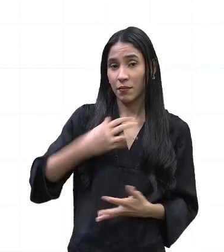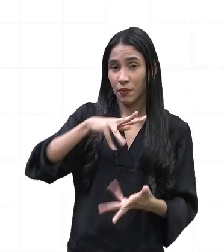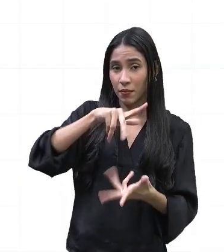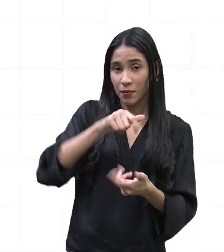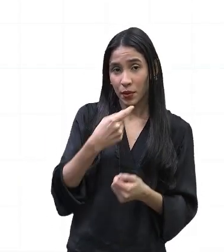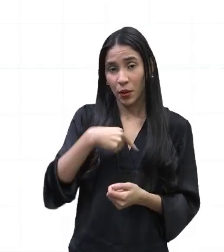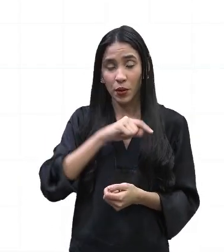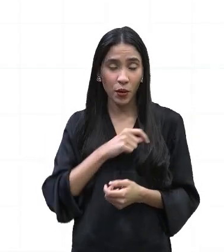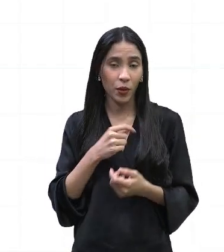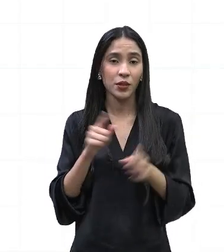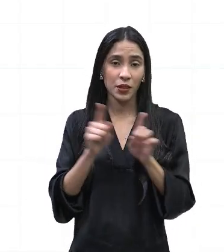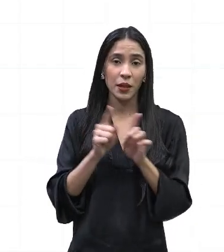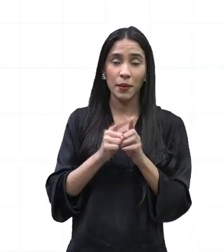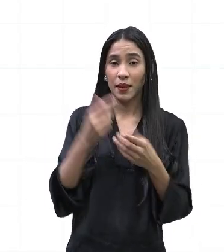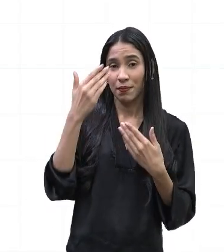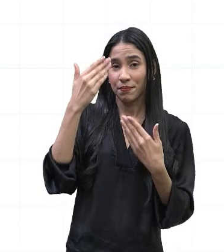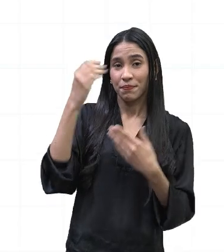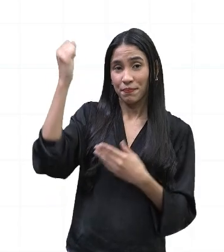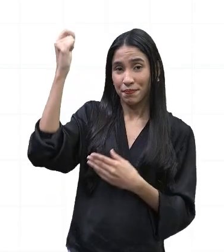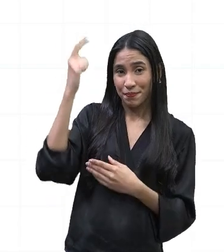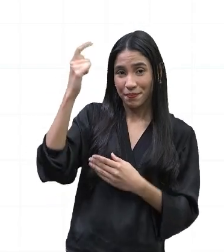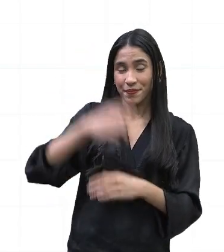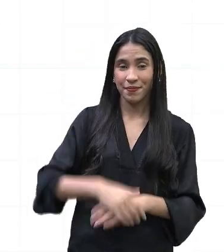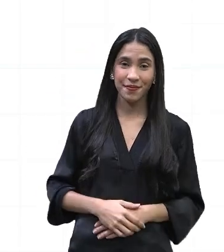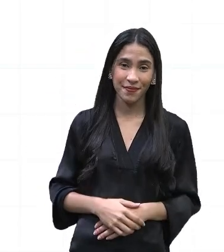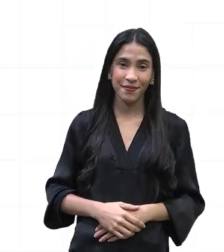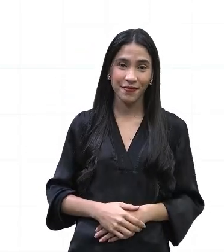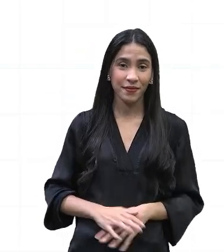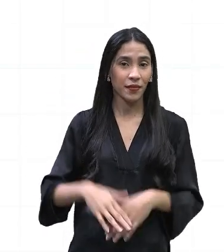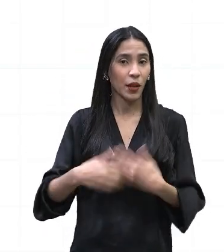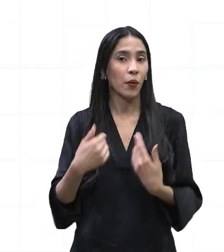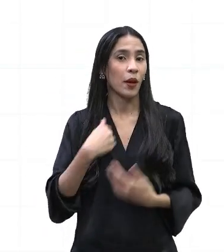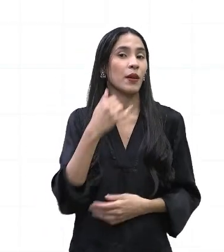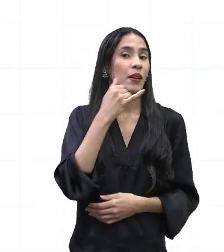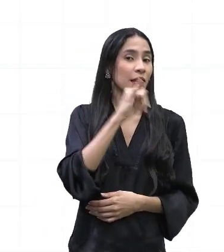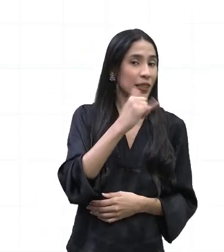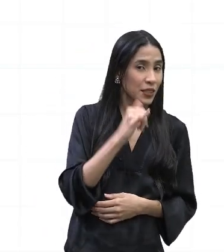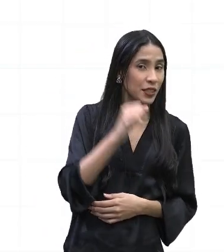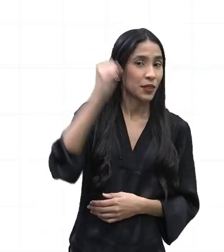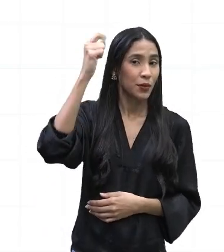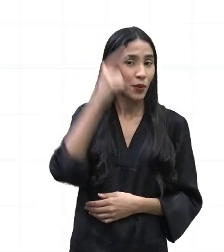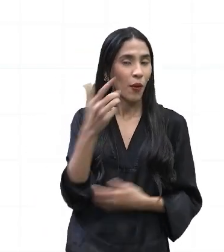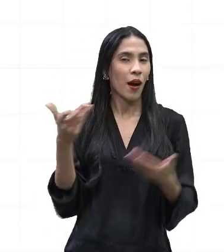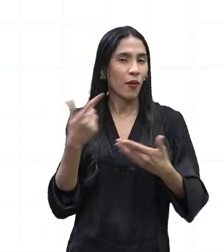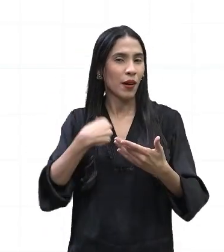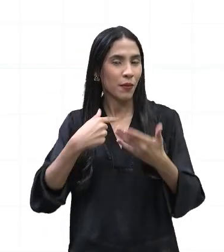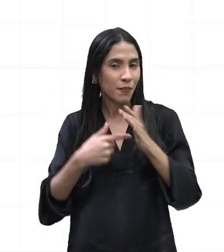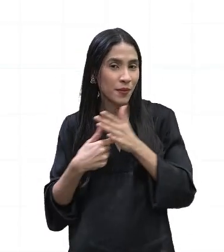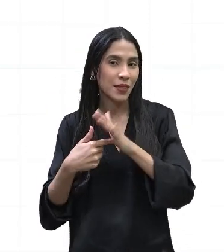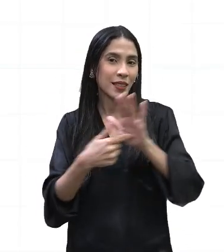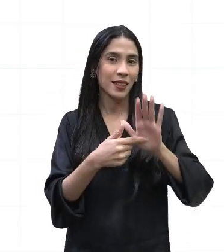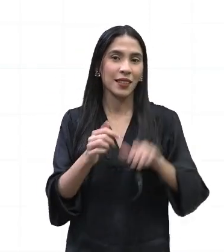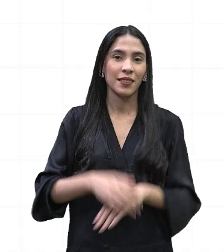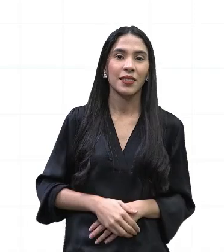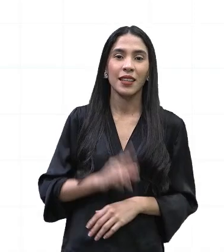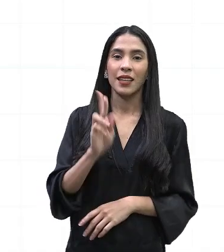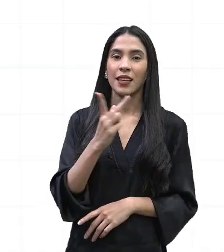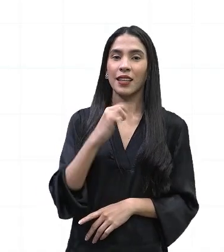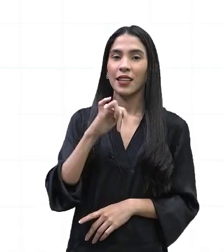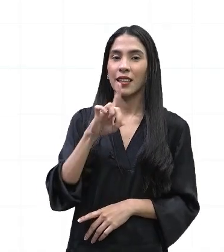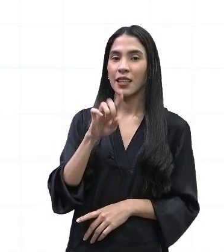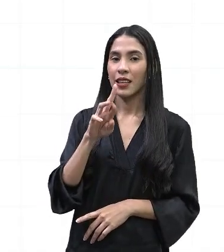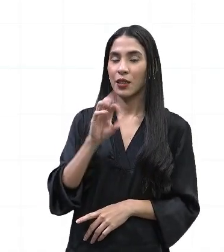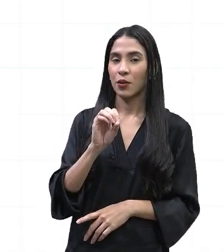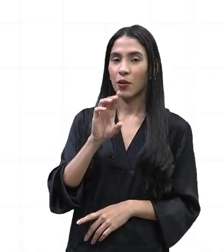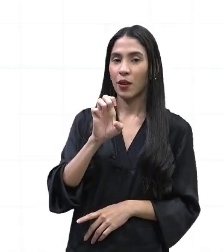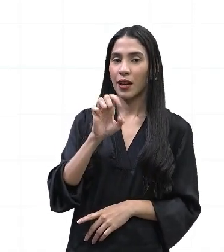deve também ao Sol, ok? Bom, então eu já falei de energia solar, agora eu vou apresentar para vocês as hidrelétricas, tá?